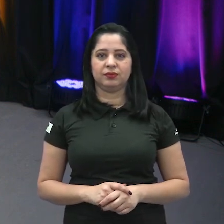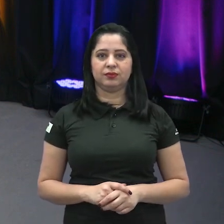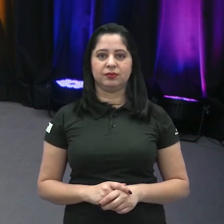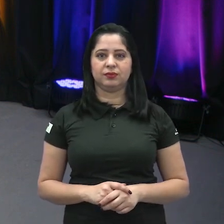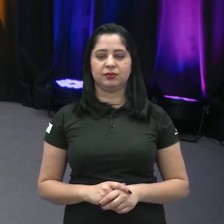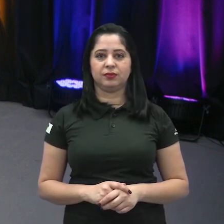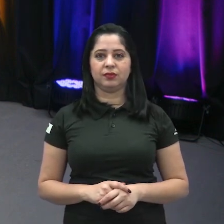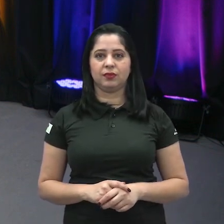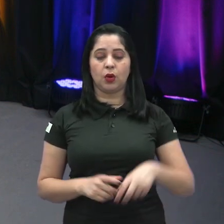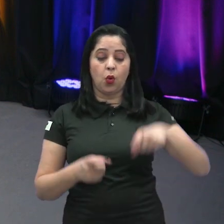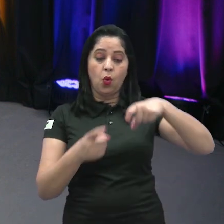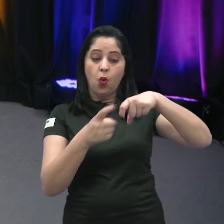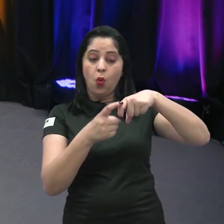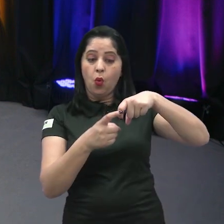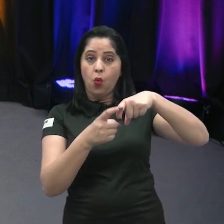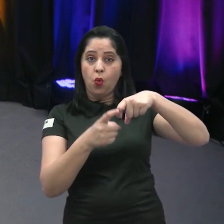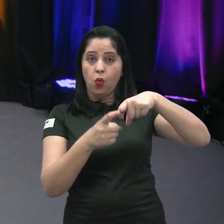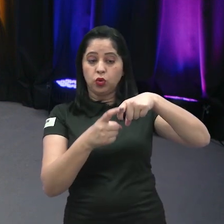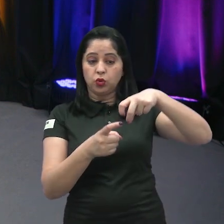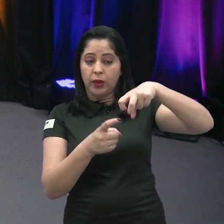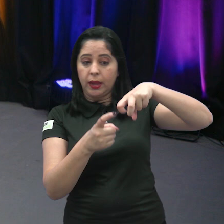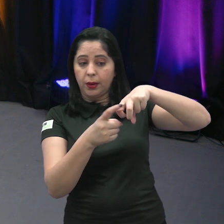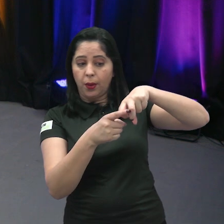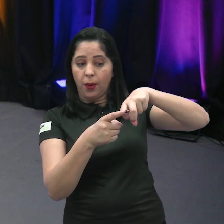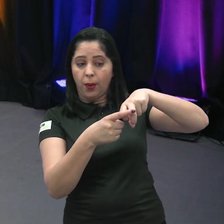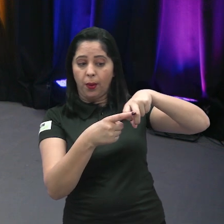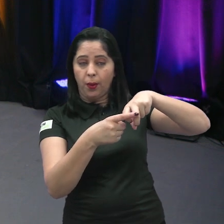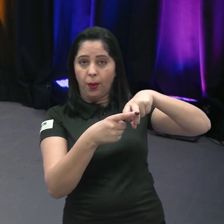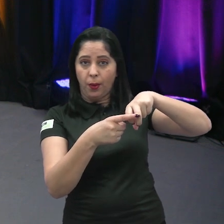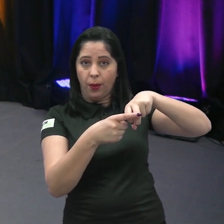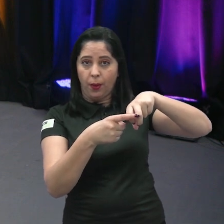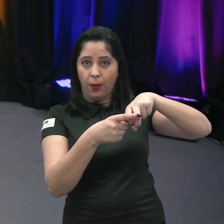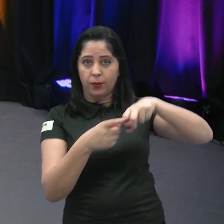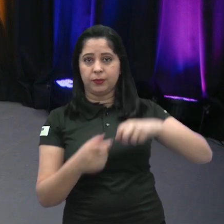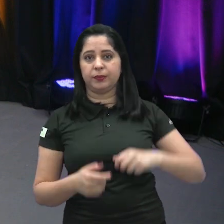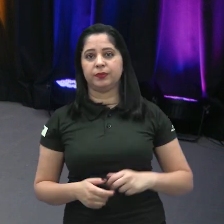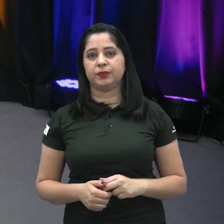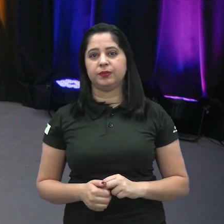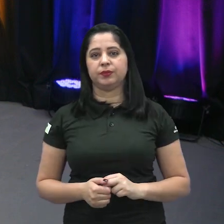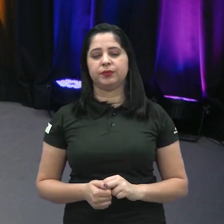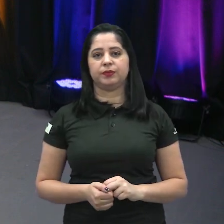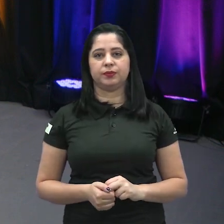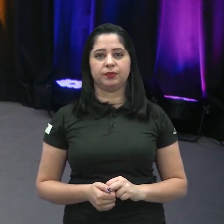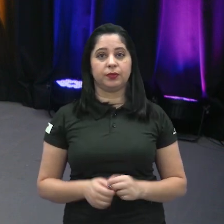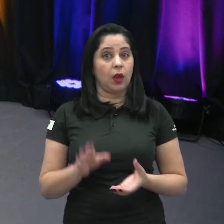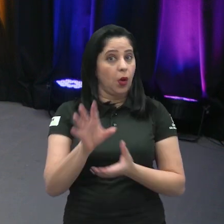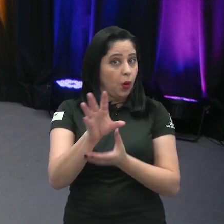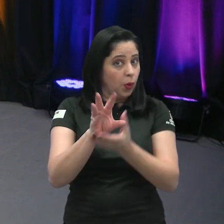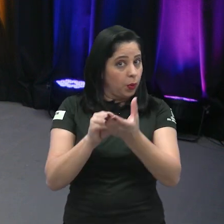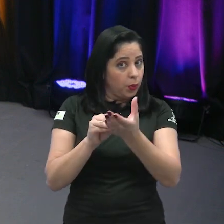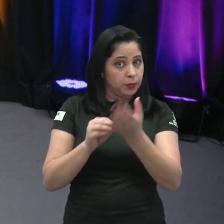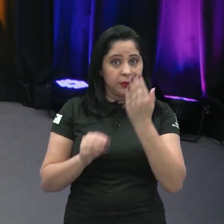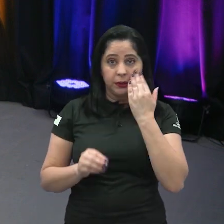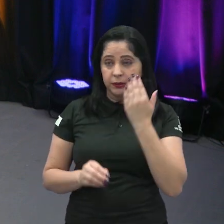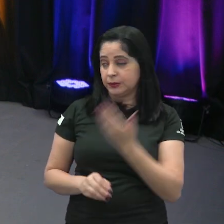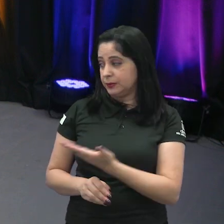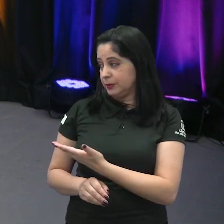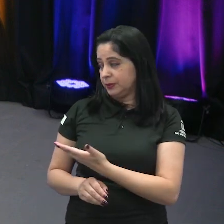Importante, joelho estar alinhado no outro joelho, tá? Então, ó, trouxe. Aqui